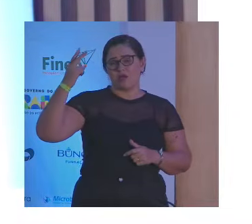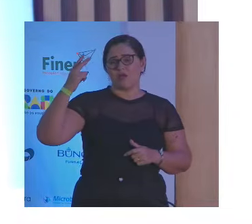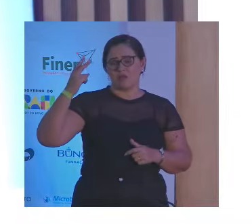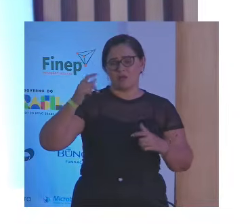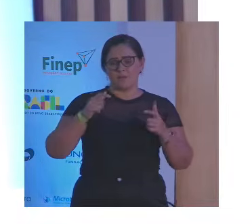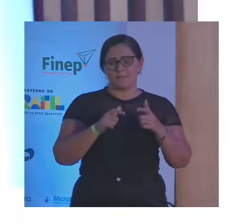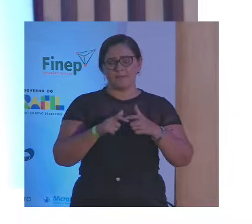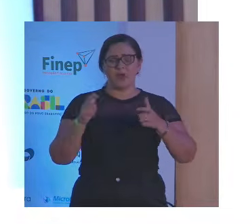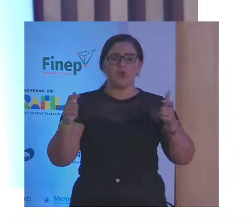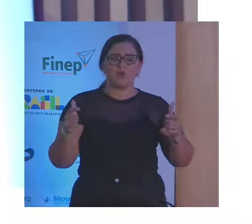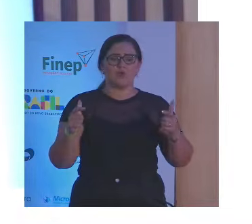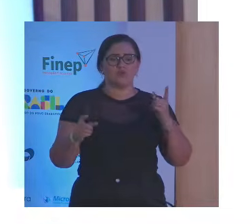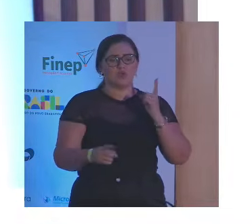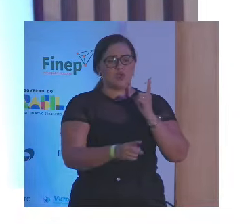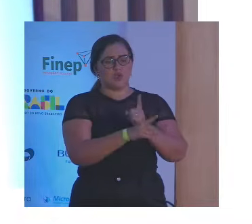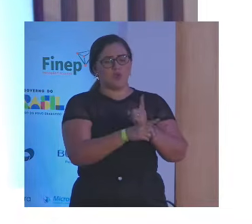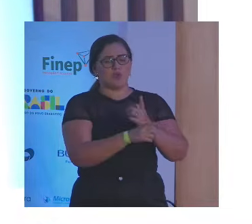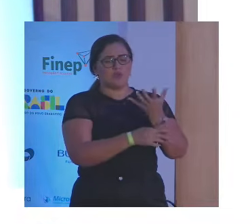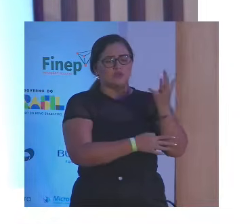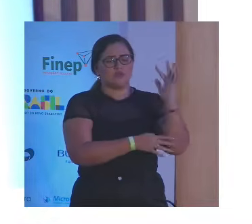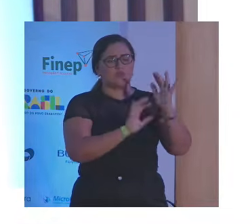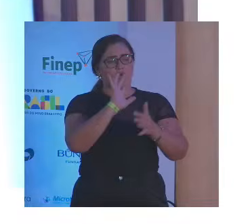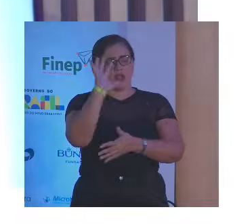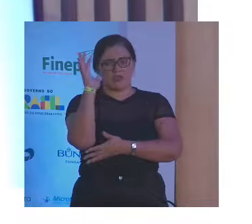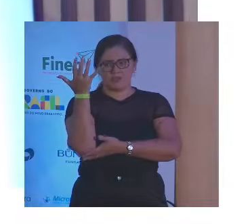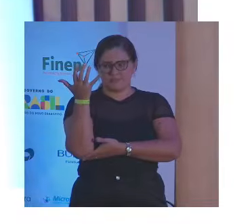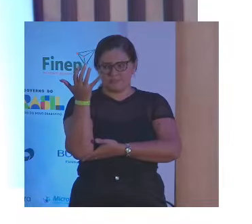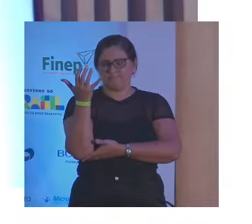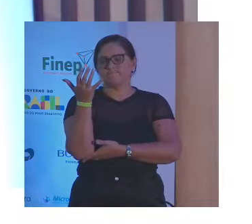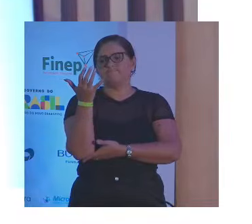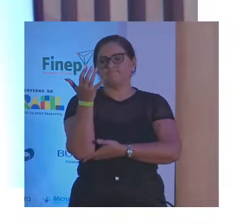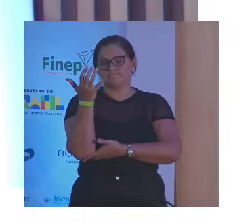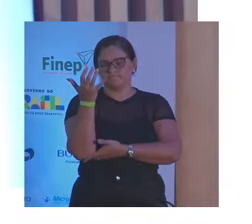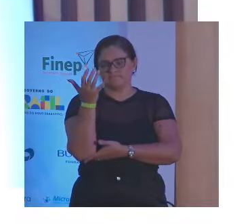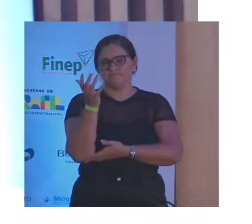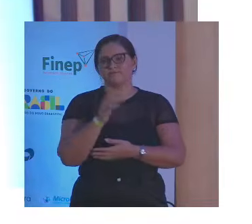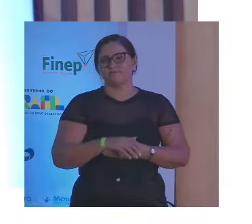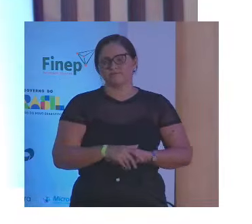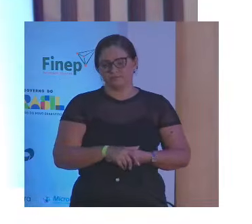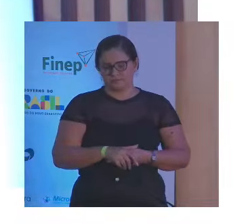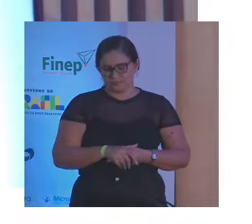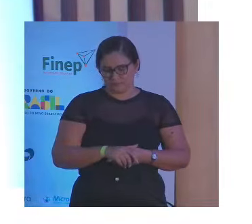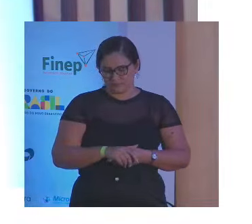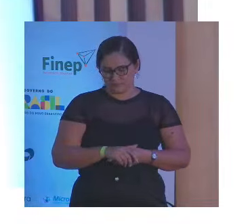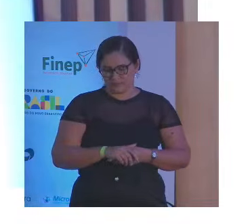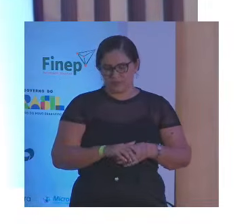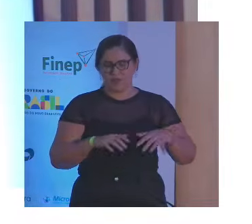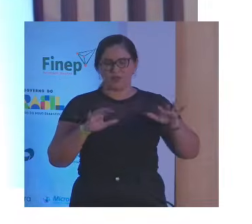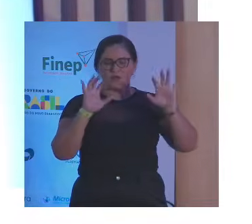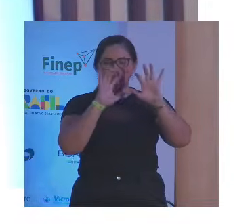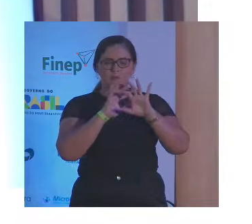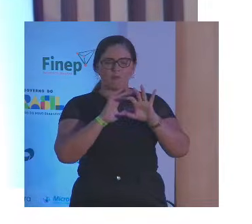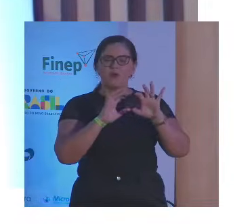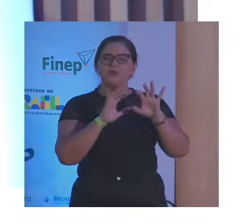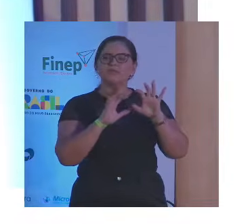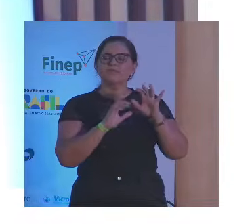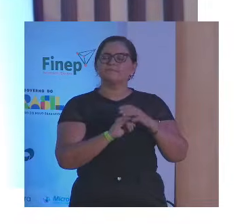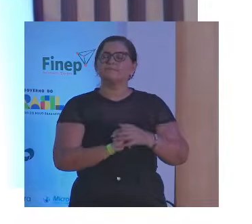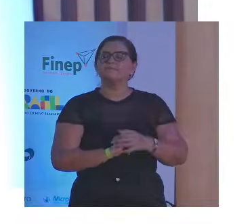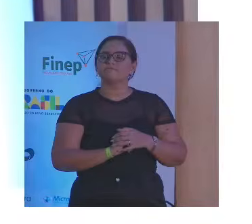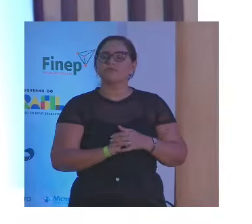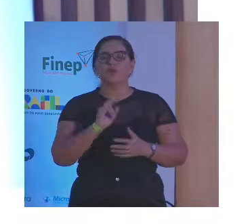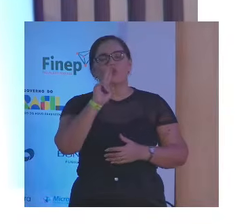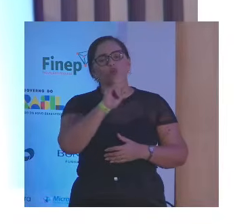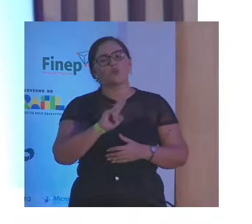significativamente maior do que a gente encontra nas florestas tropicais, né, no continente terrestre.